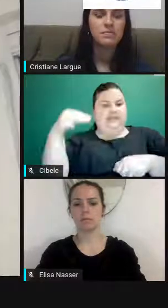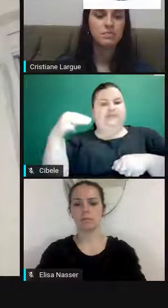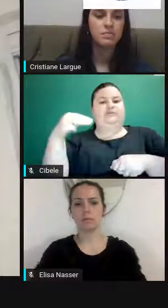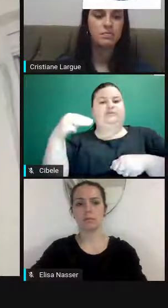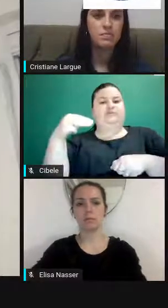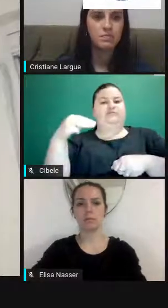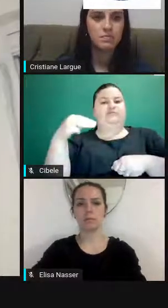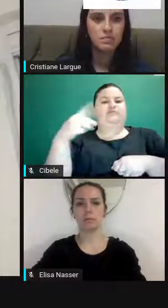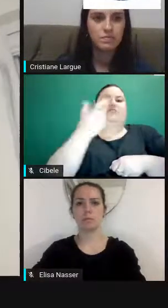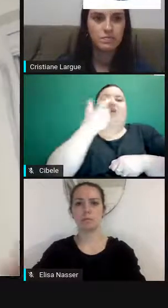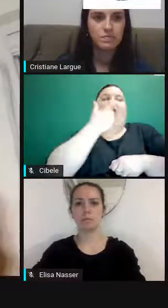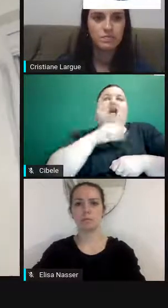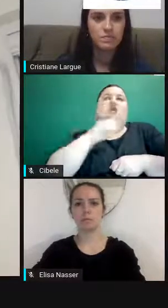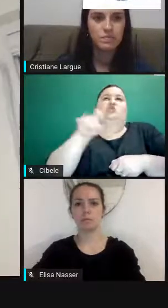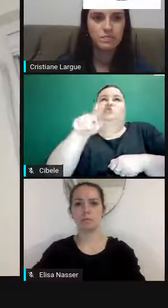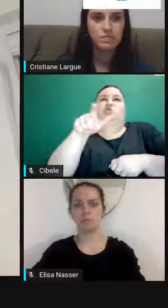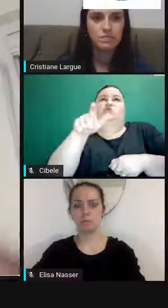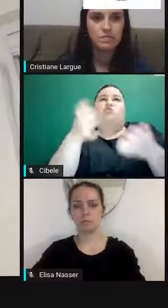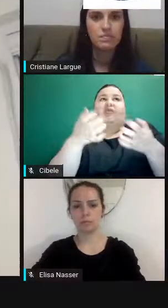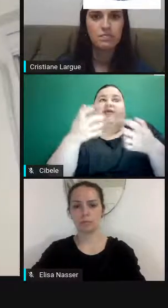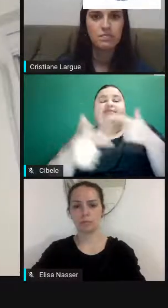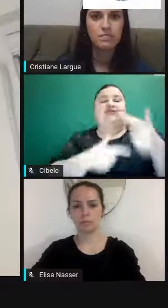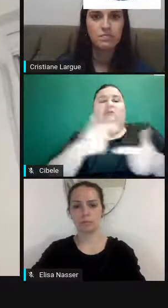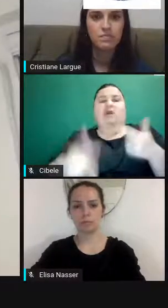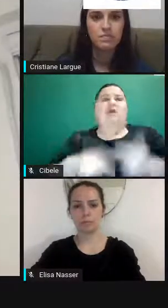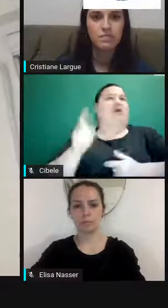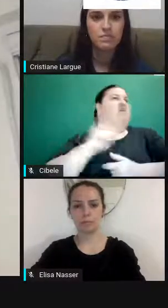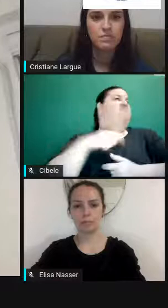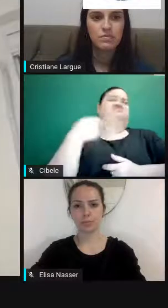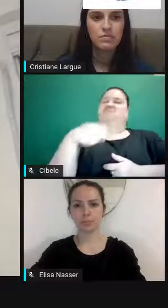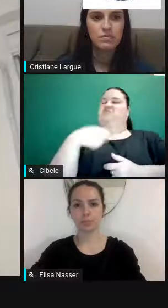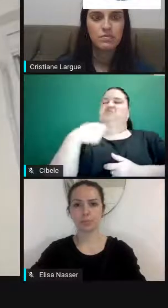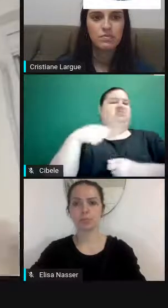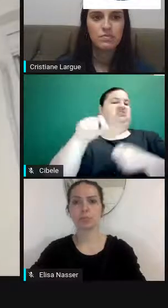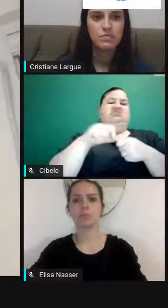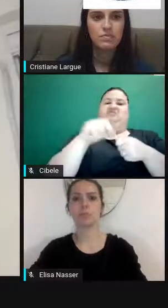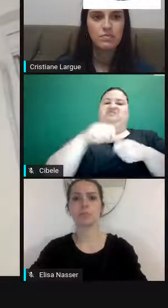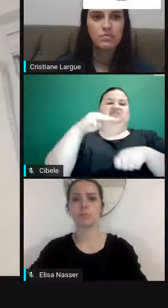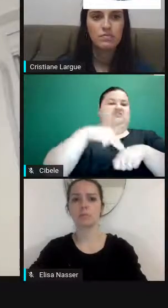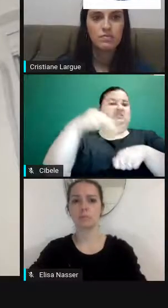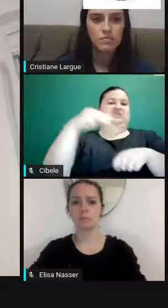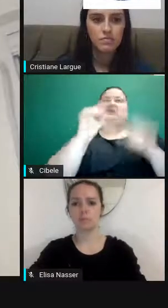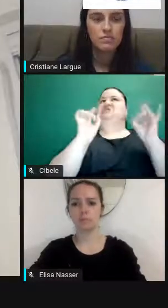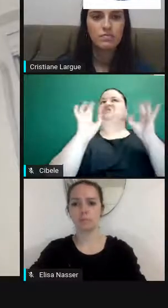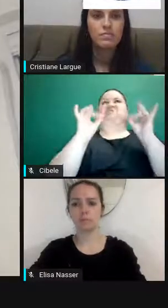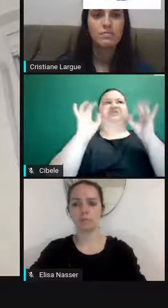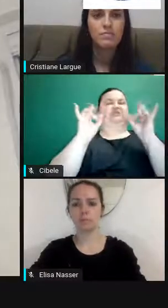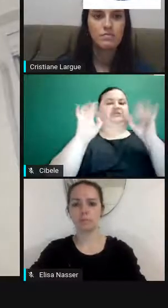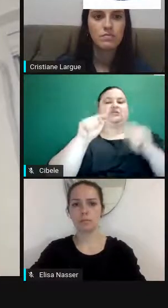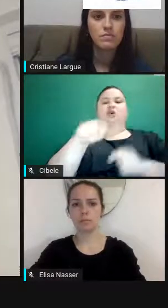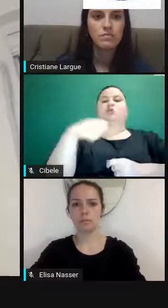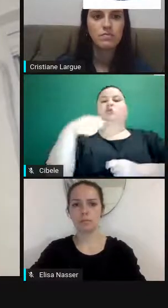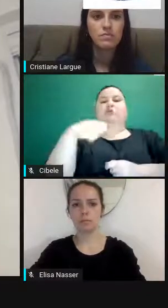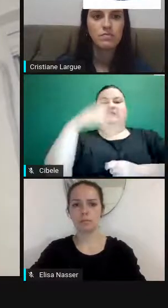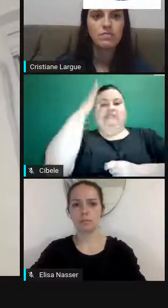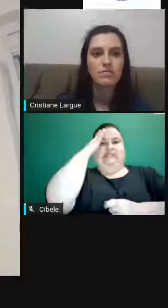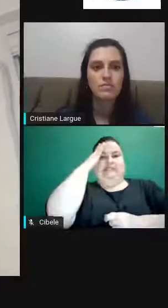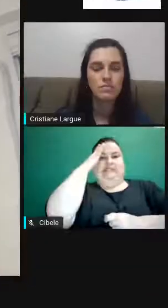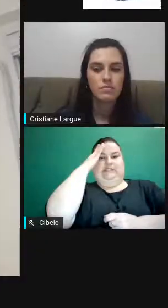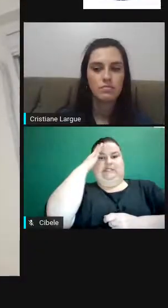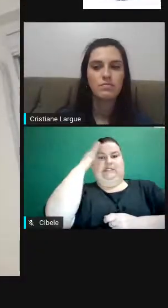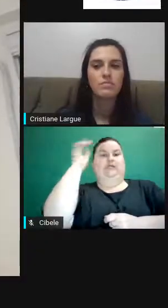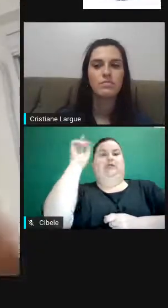acho que olha se tu quer trabalhar não não precisa fazer mestrado não precisa fazer especialização tu precisa ter confiança